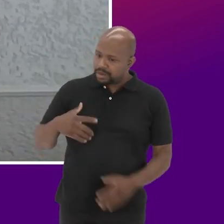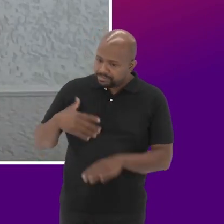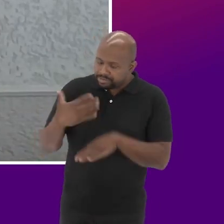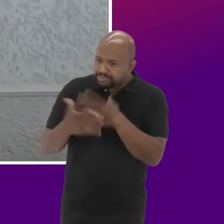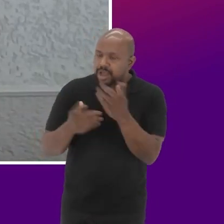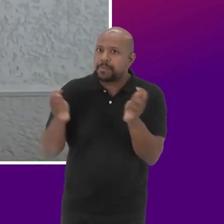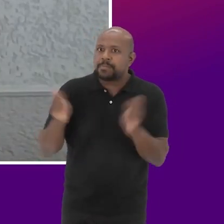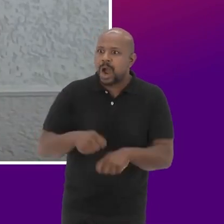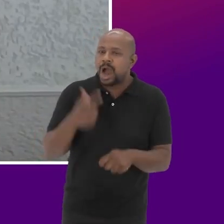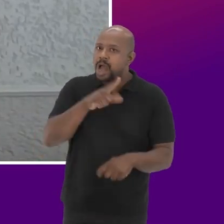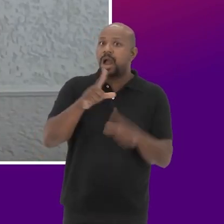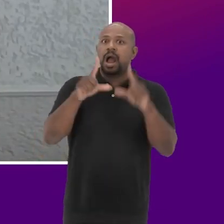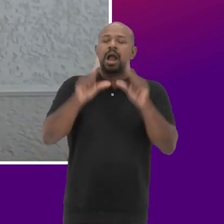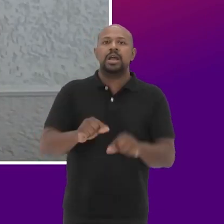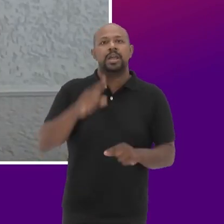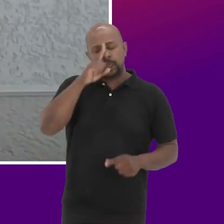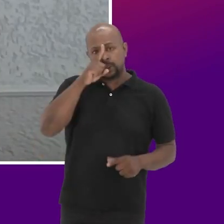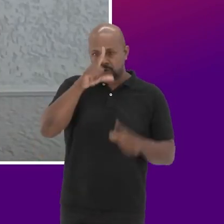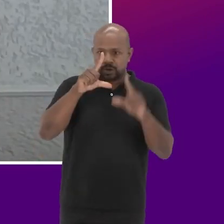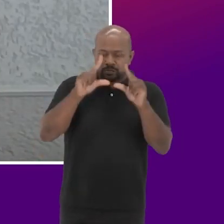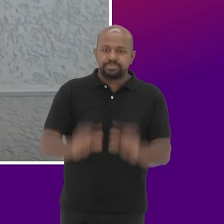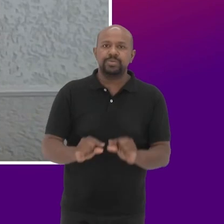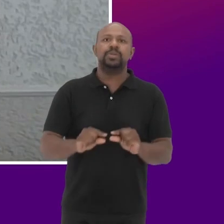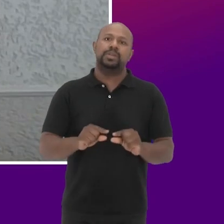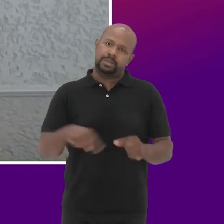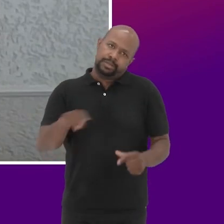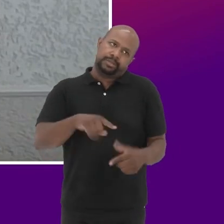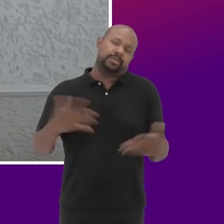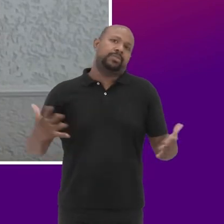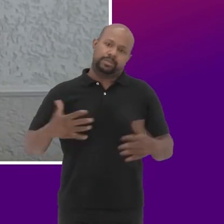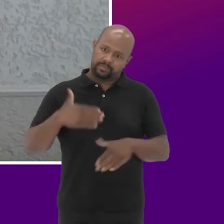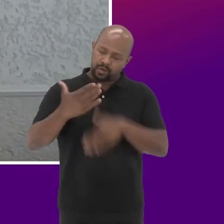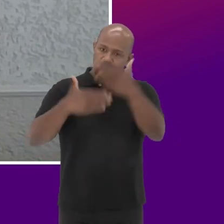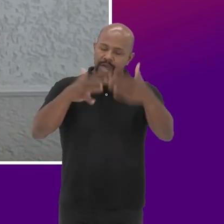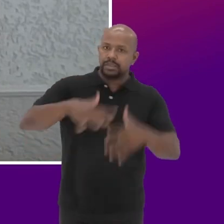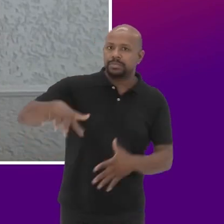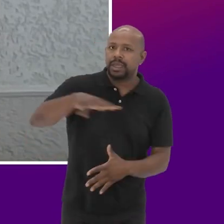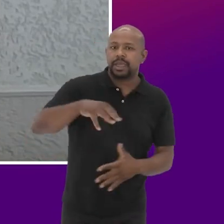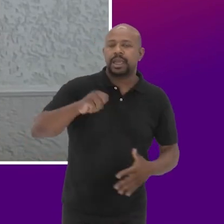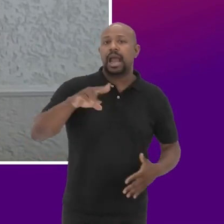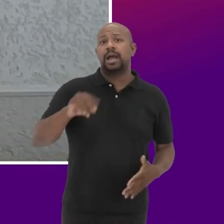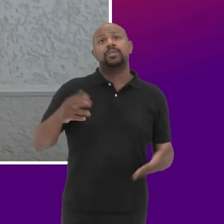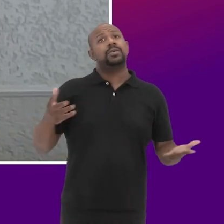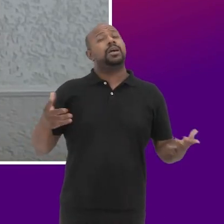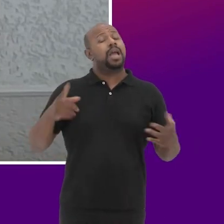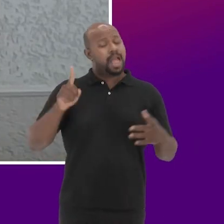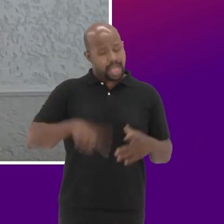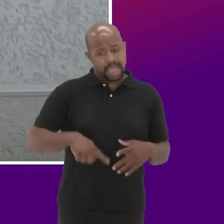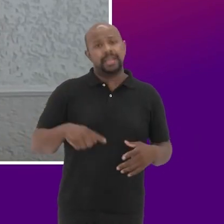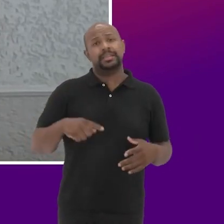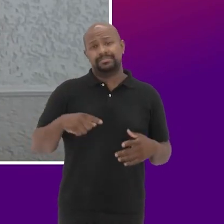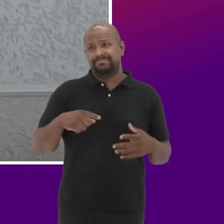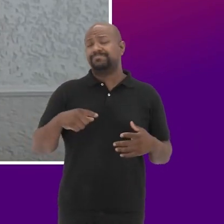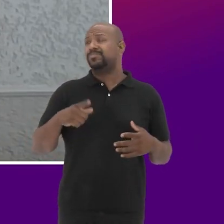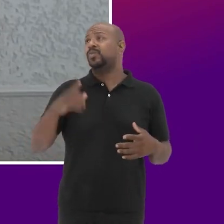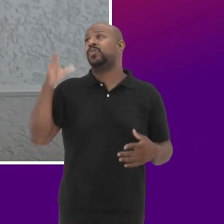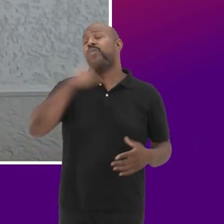uma alternativa, né, de mitigação aos riscos climáticos, né? Então, desenvolver esse mercado se